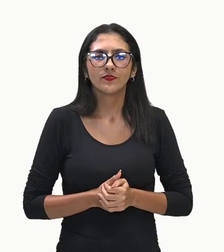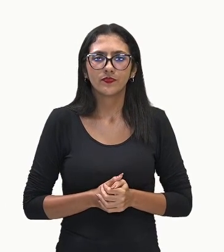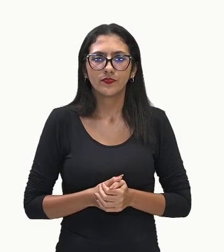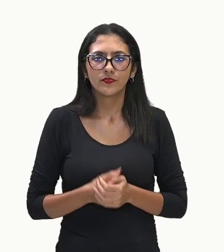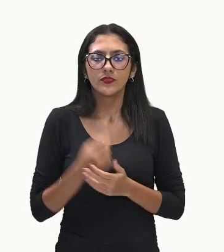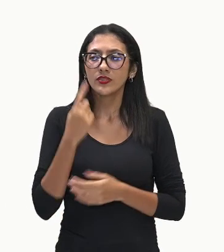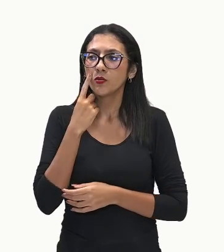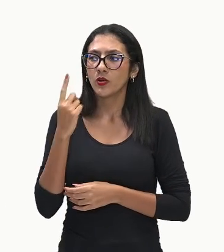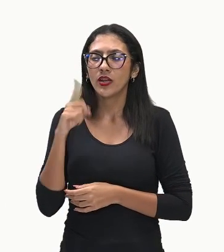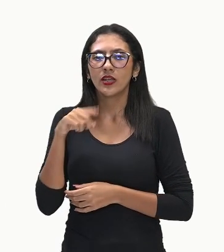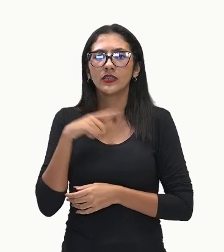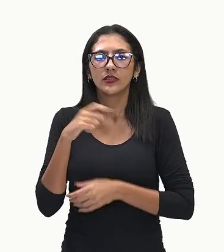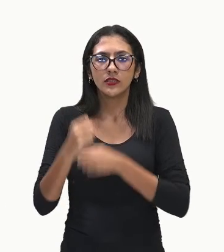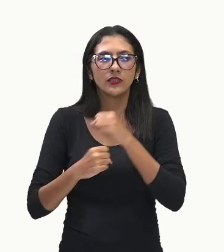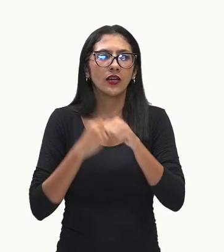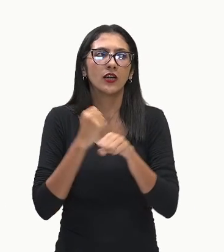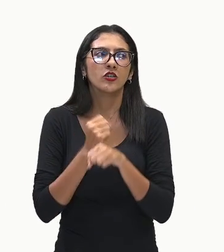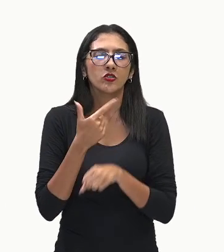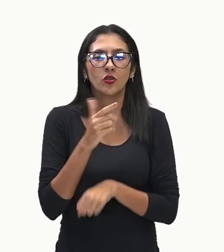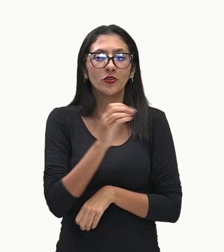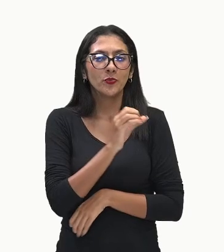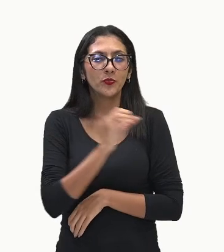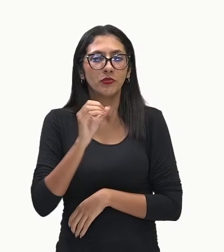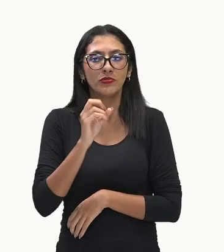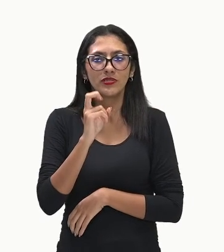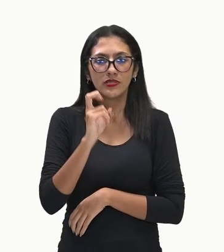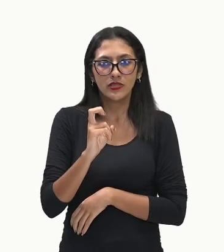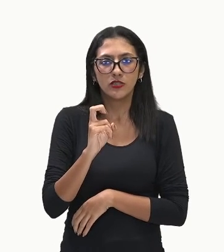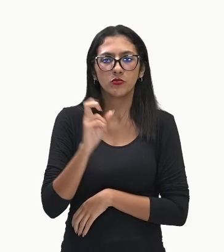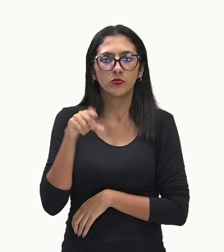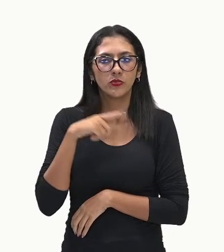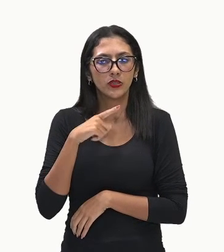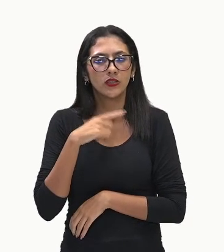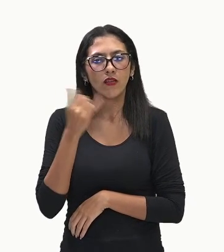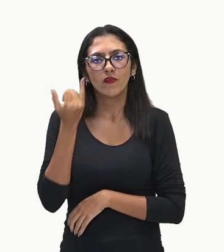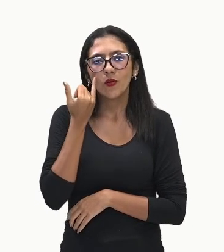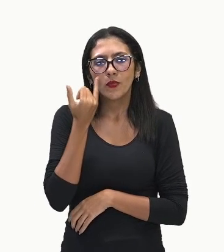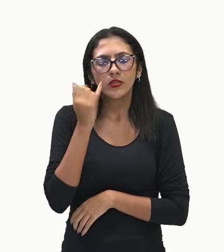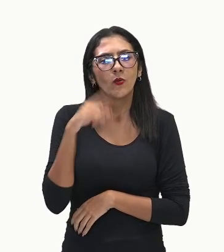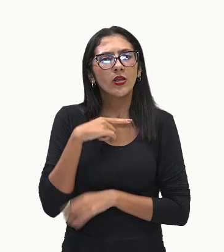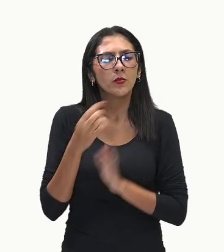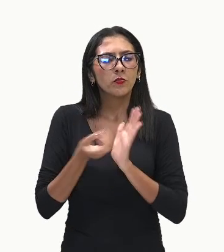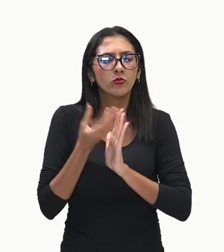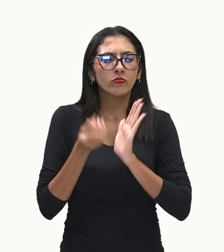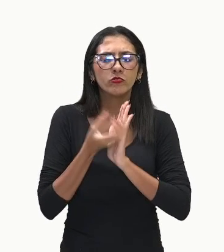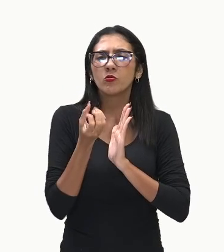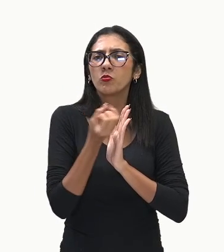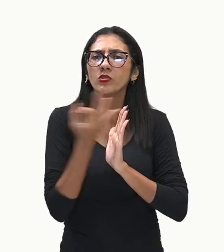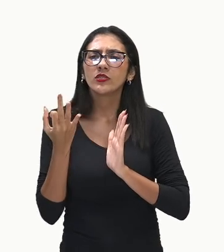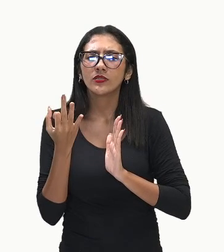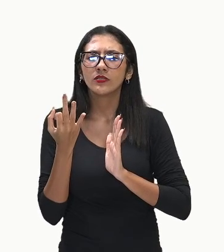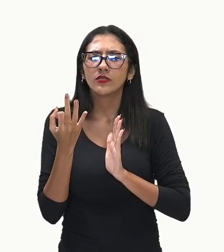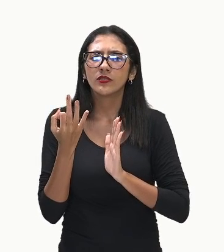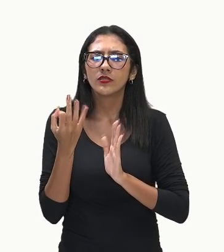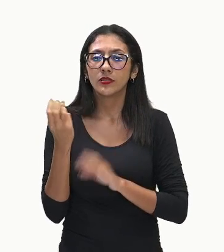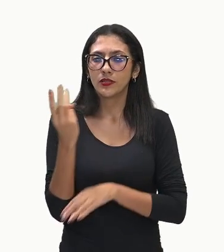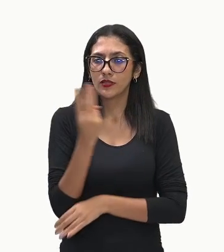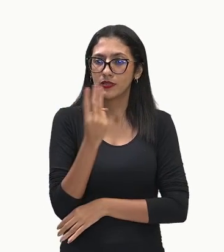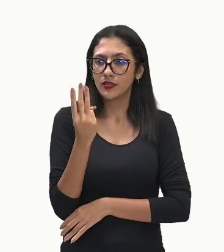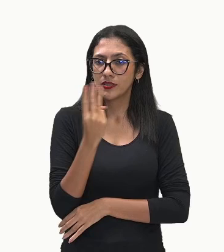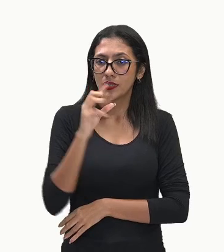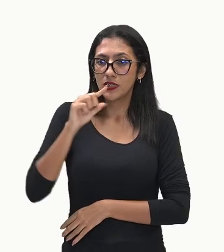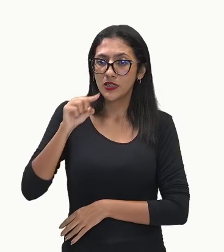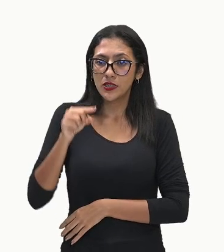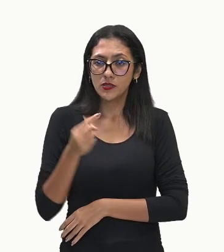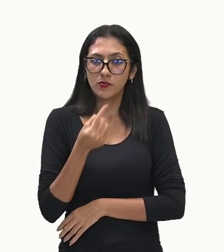2005, que também bate a informação, ele produziu o quê? 33 mil toneladas. Se nós